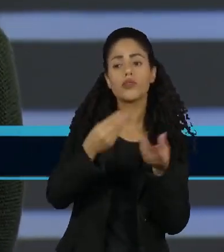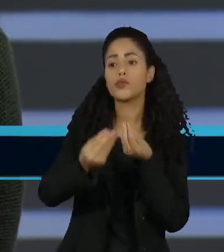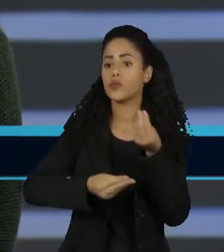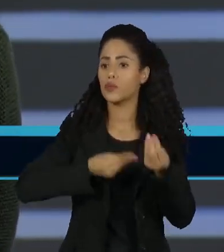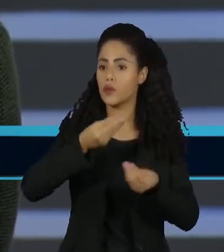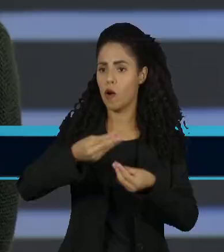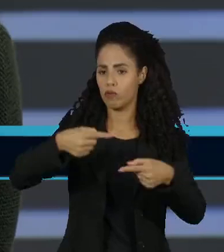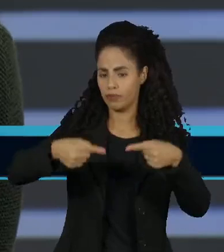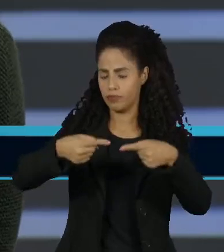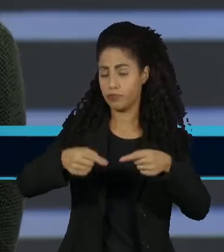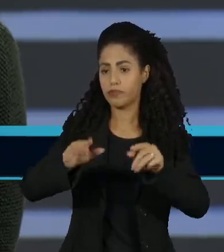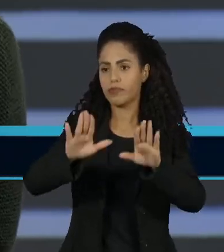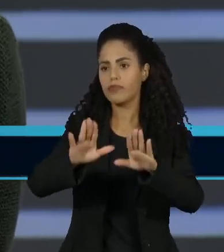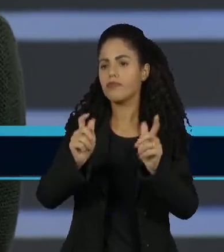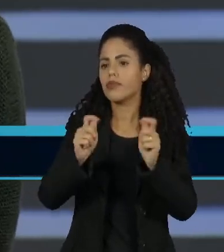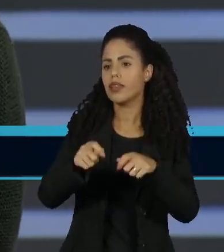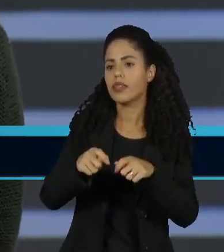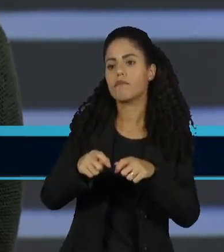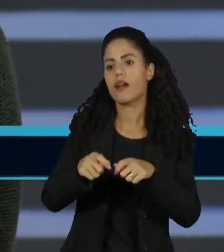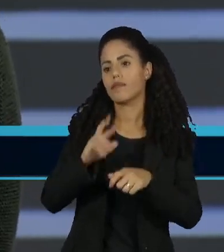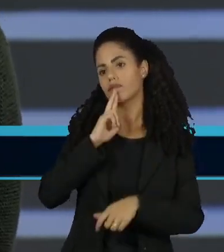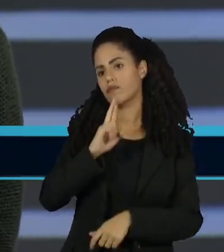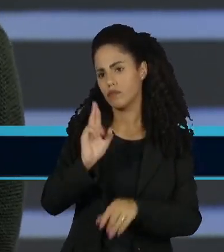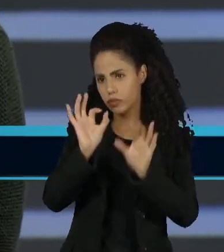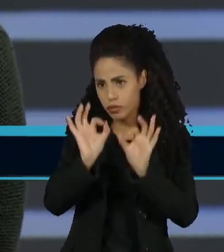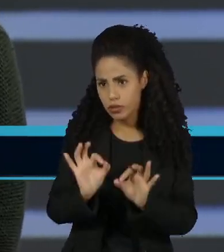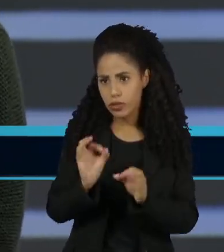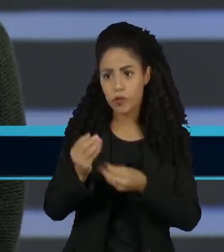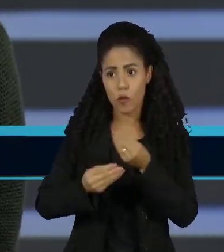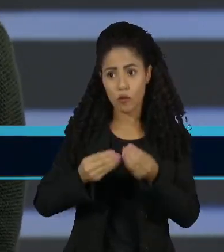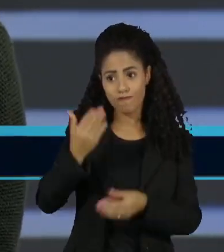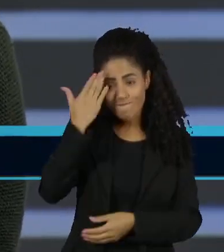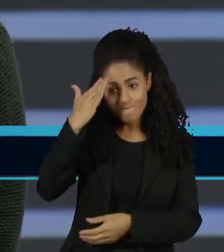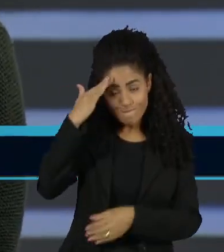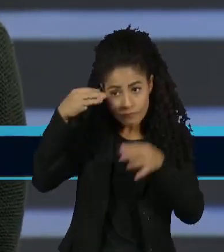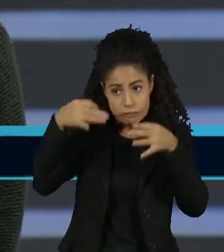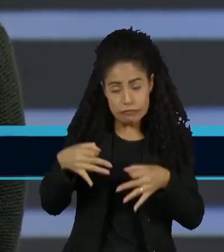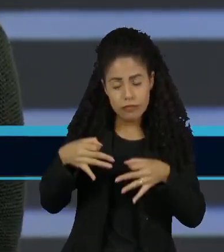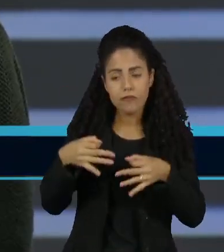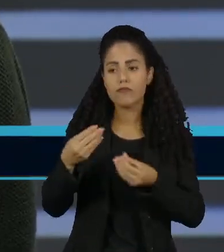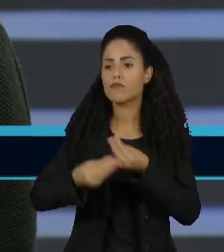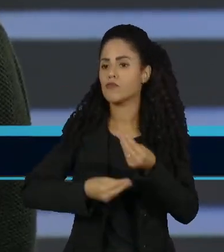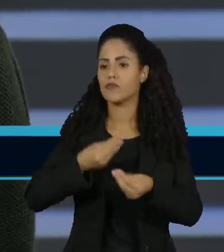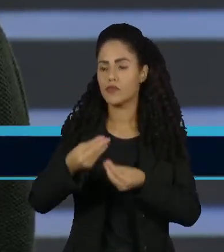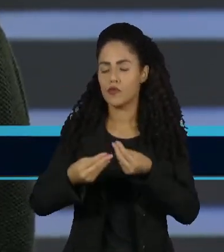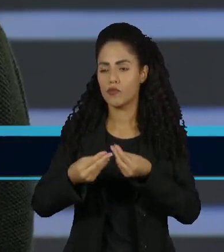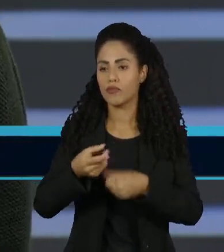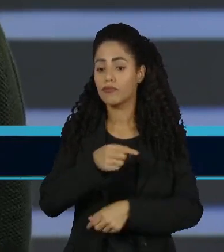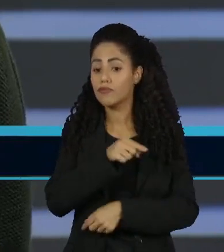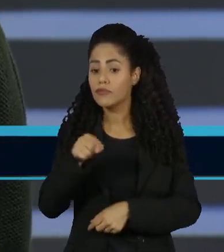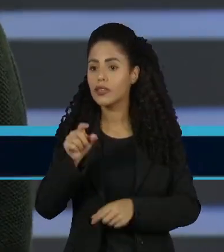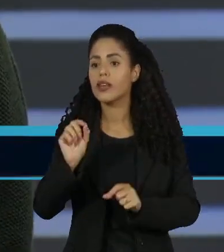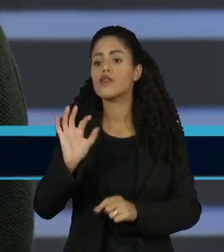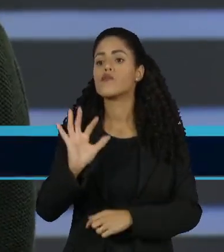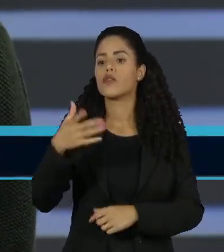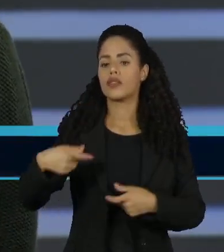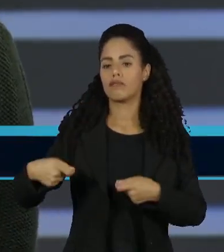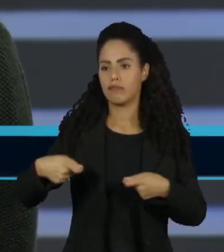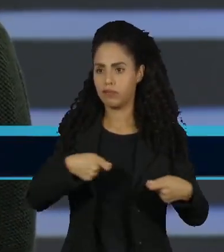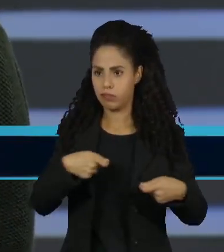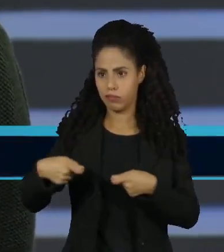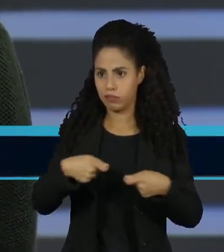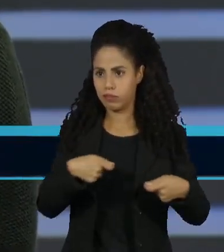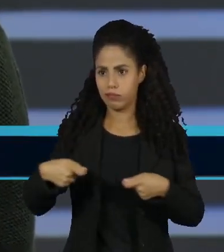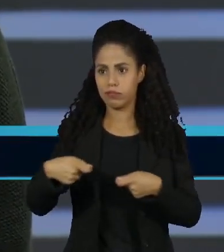político. O que é possível afirmar, acho que com certeza, é que essa incursão cada vez